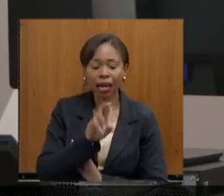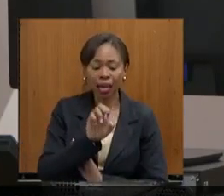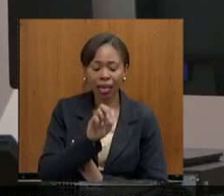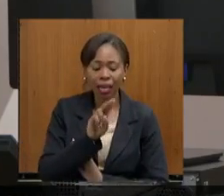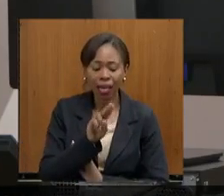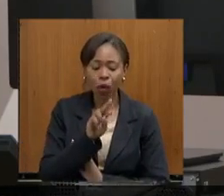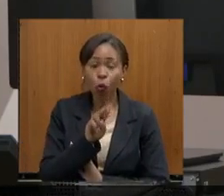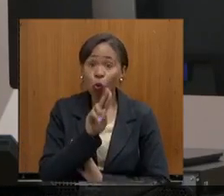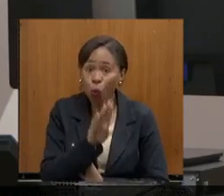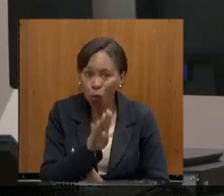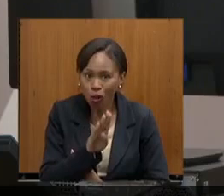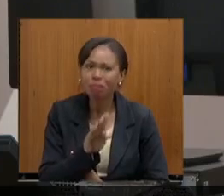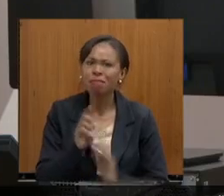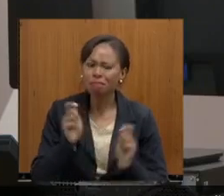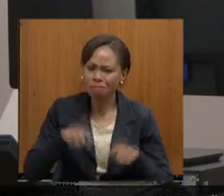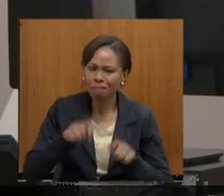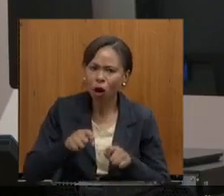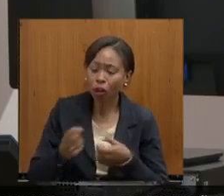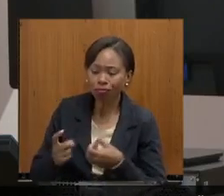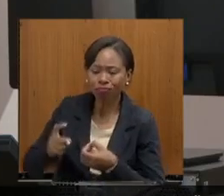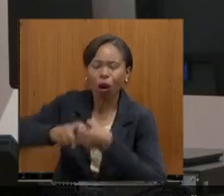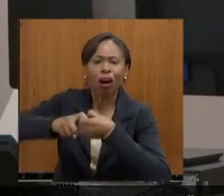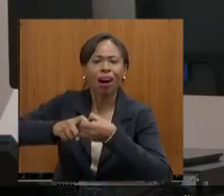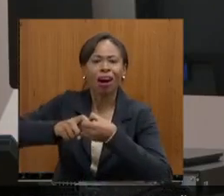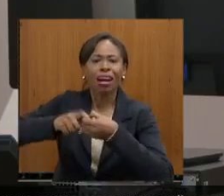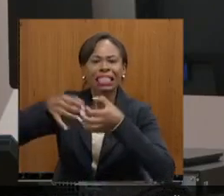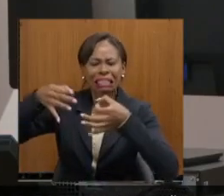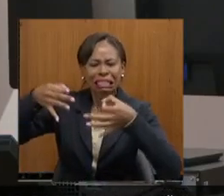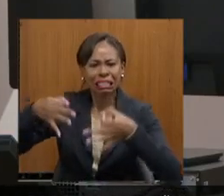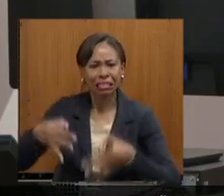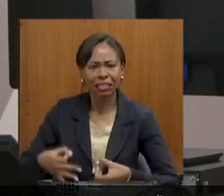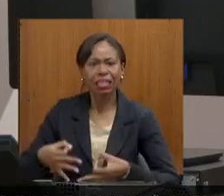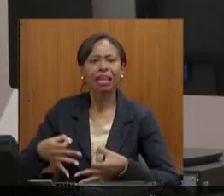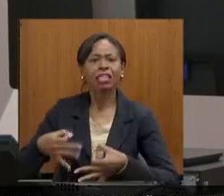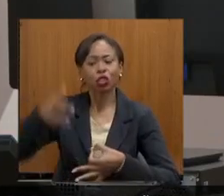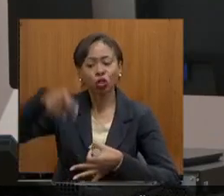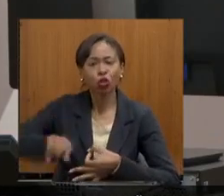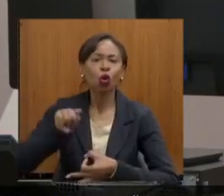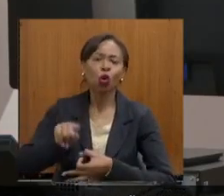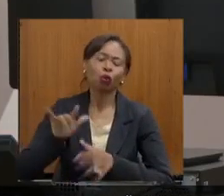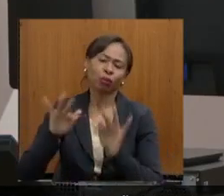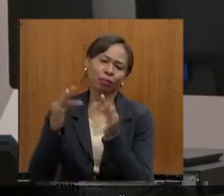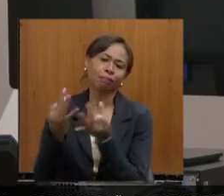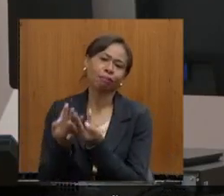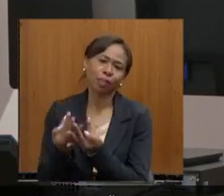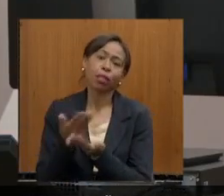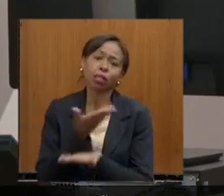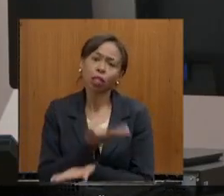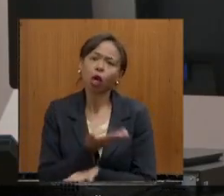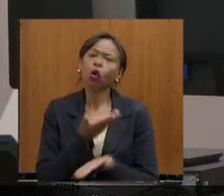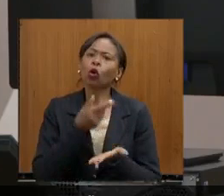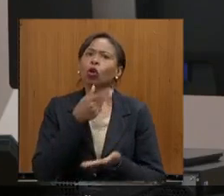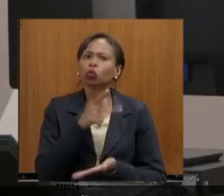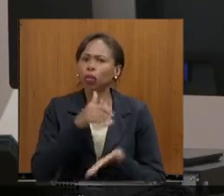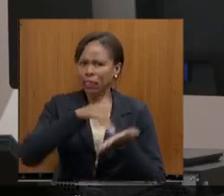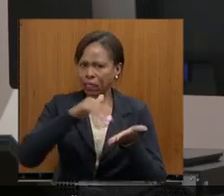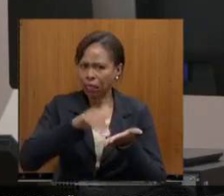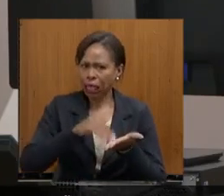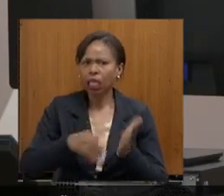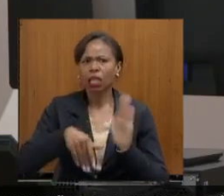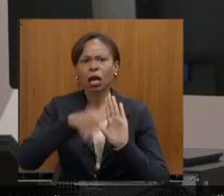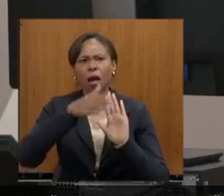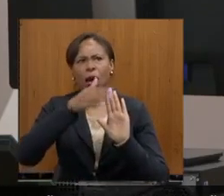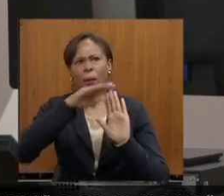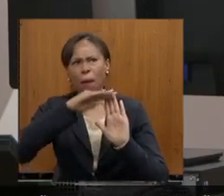mineiro dignidade da família é fantástico dentro de todos os programas que a sua secretaria toca que investimento